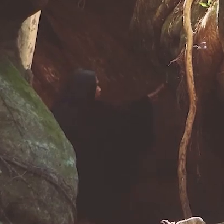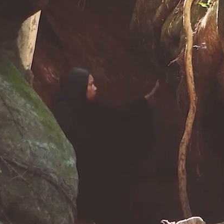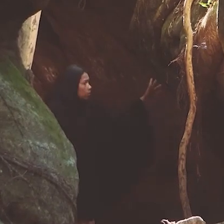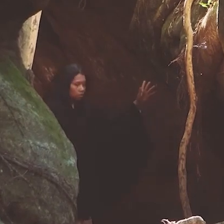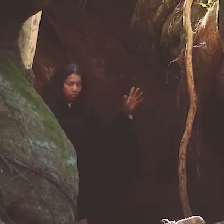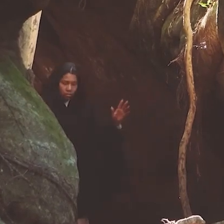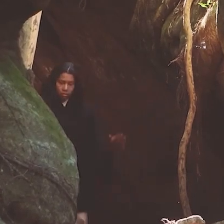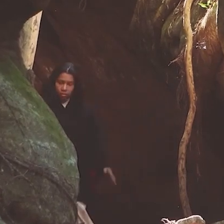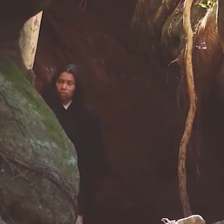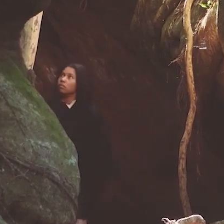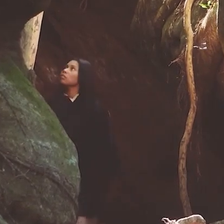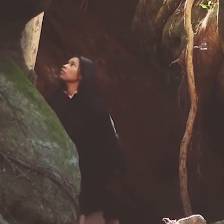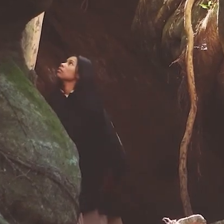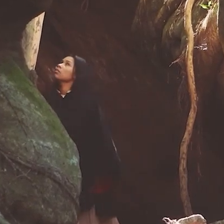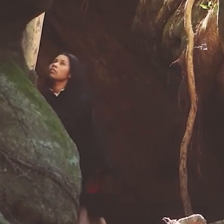sobrancelhas contraídas.